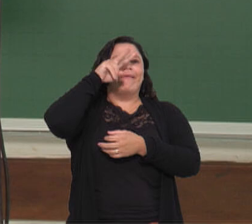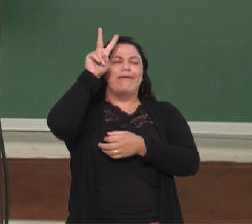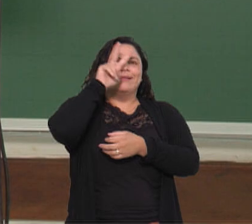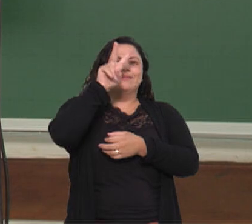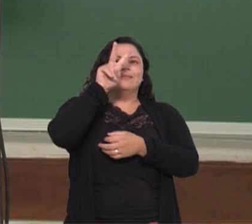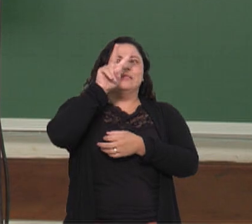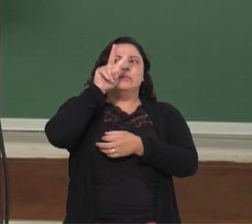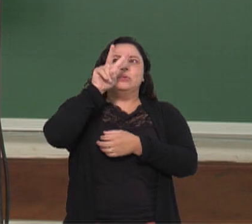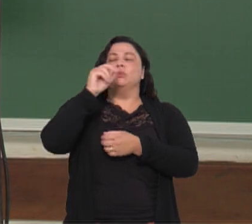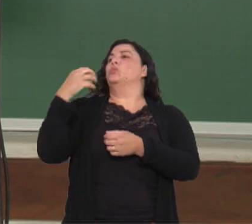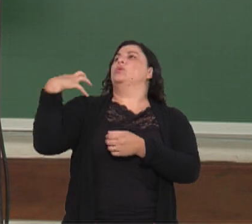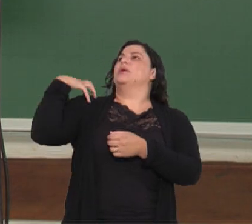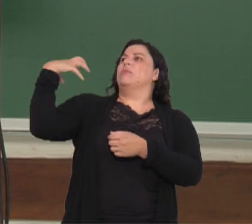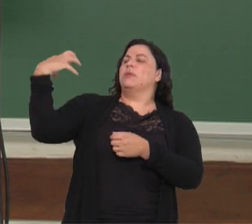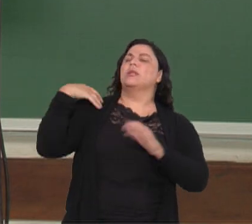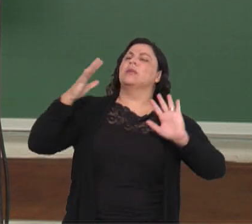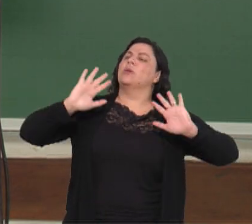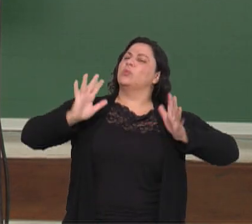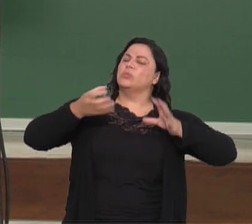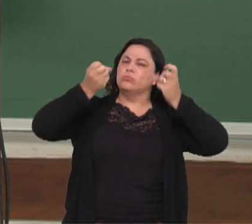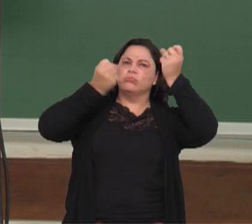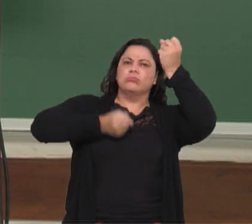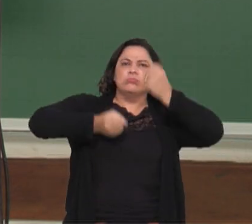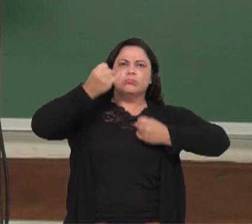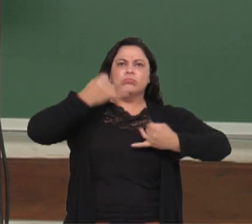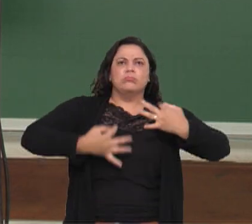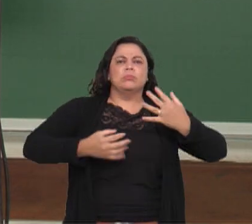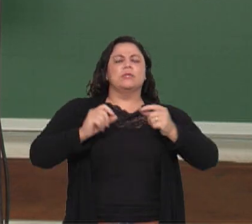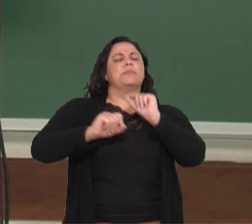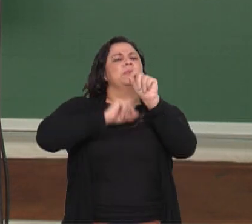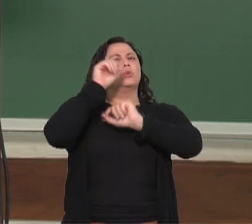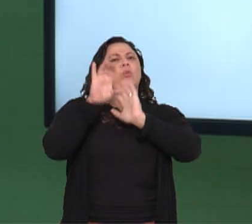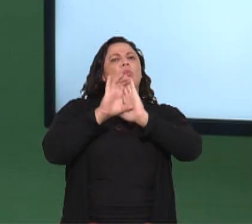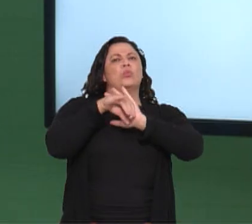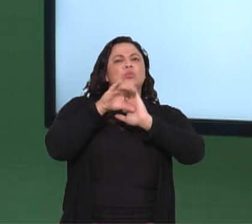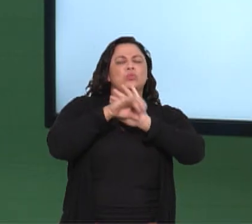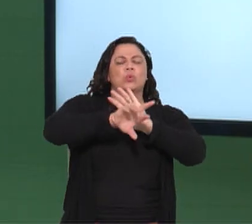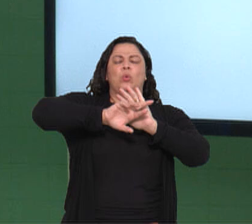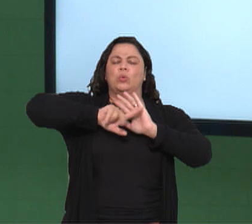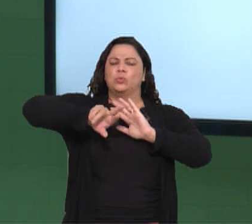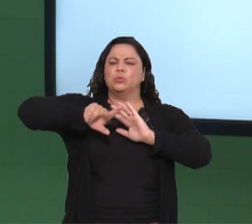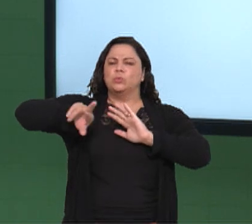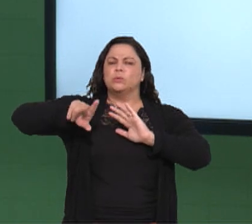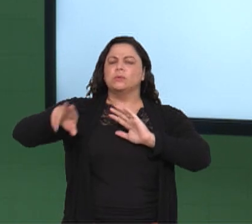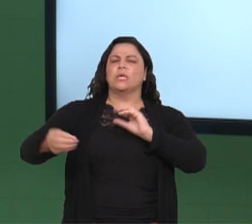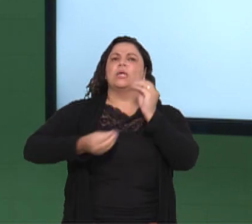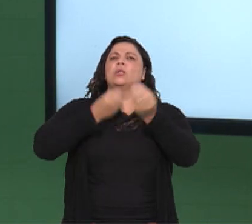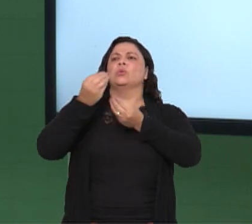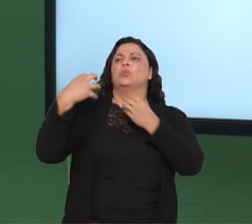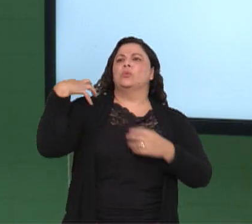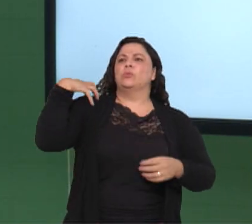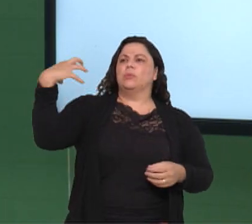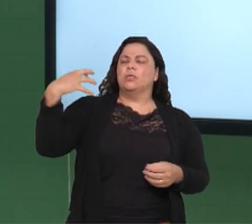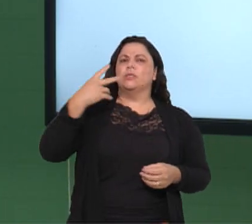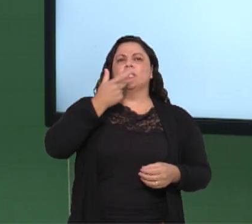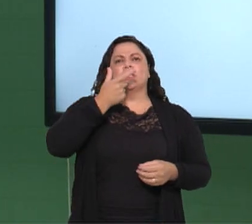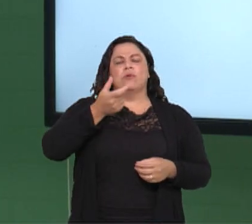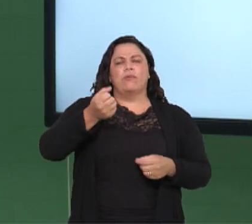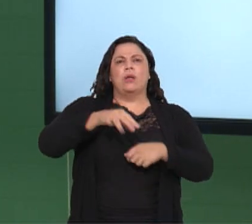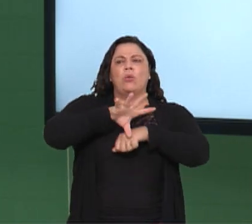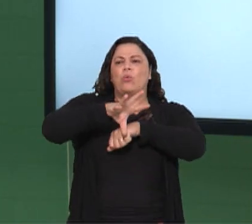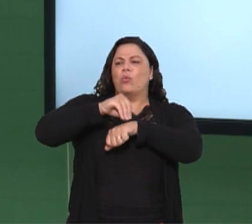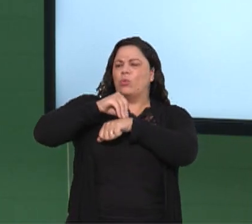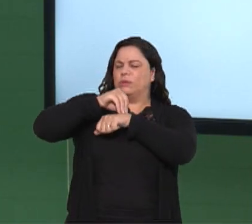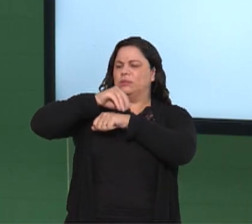havia colocado. Na aula passada a gente revisou aquele conceito de reminiscência, né, que é justamente quando Platão diz que o conhecimento da